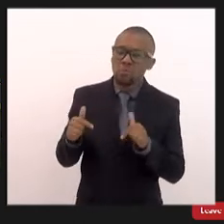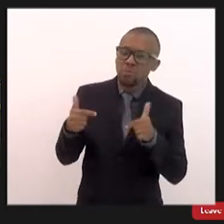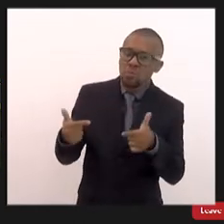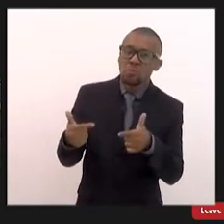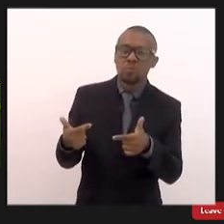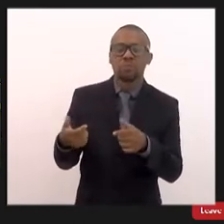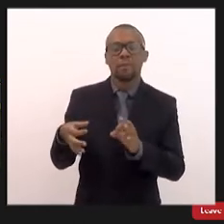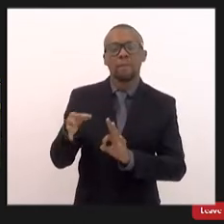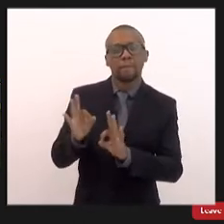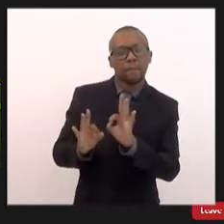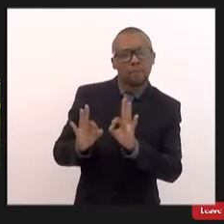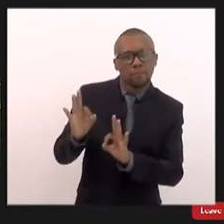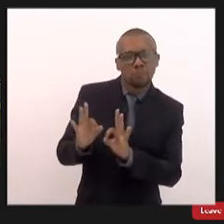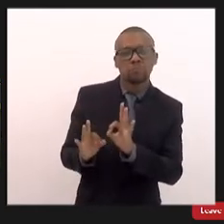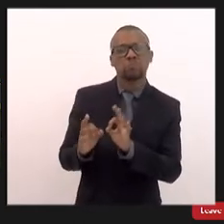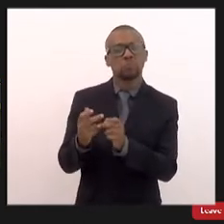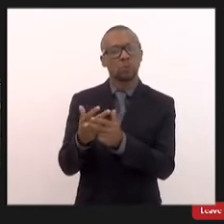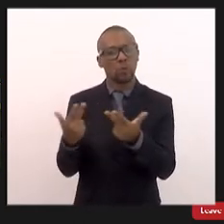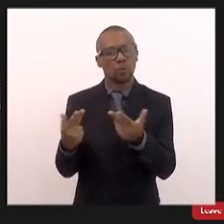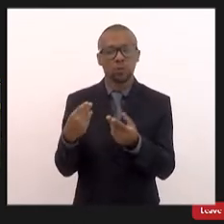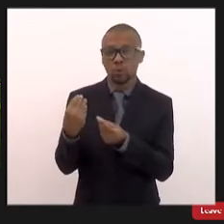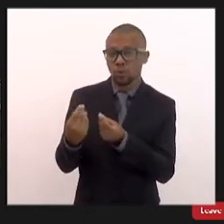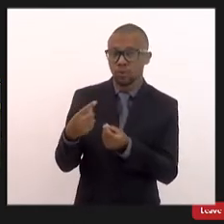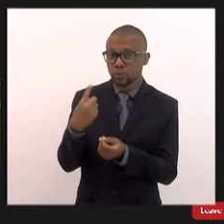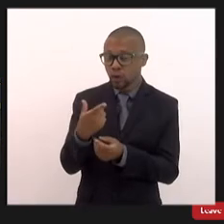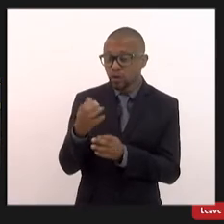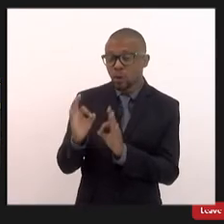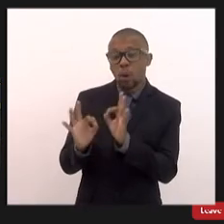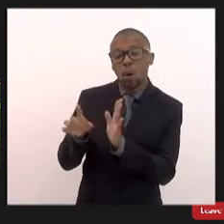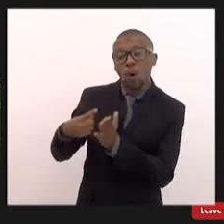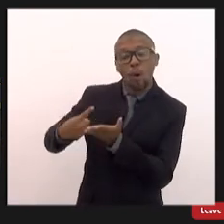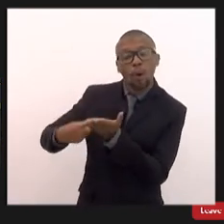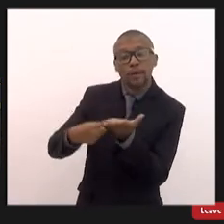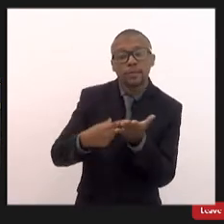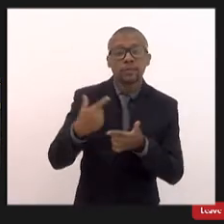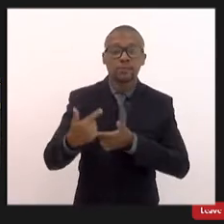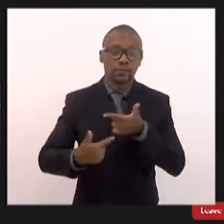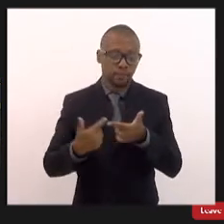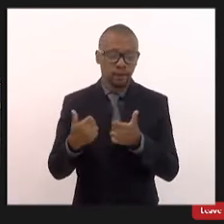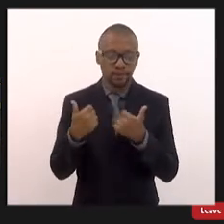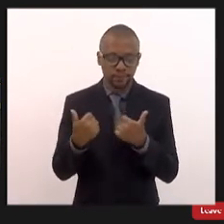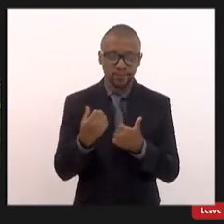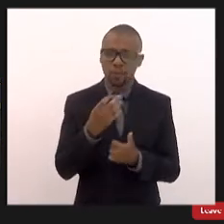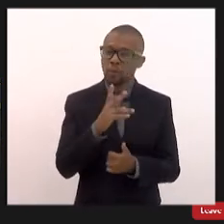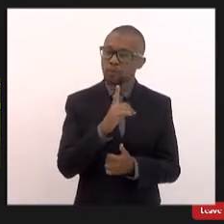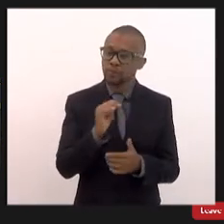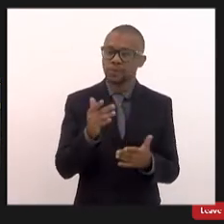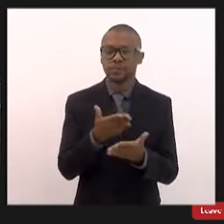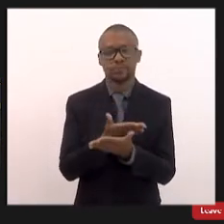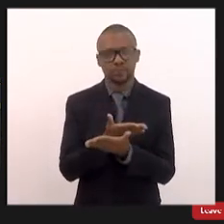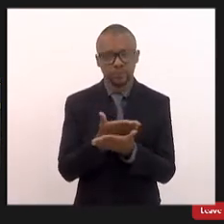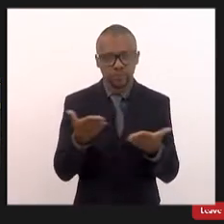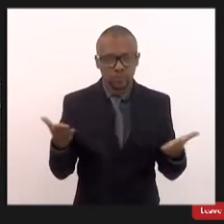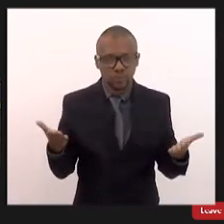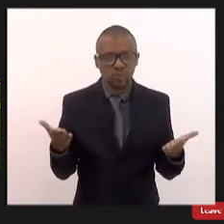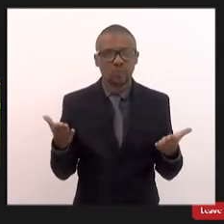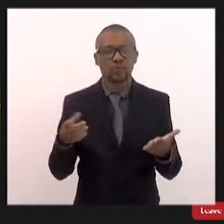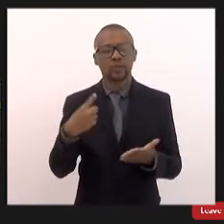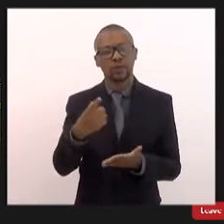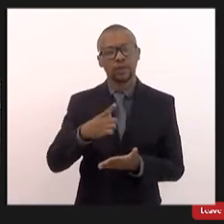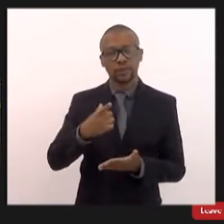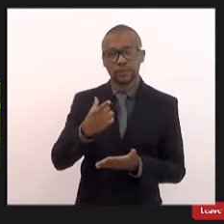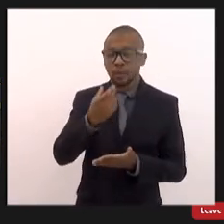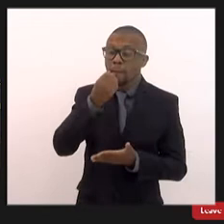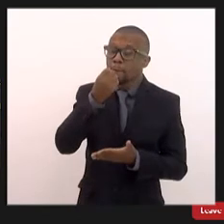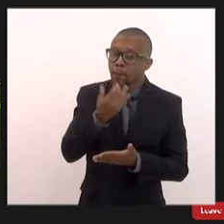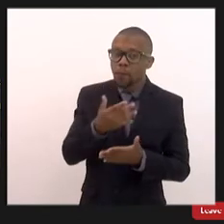associativismo, né, como formas de organização do trabalho. Então, bom dia para todas e todos, que a gente tenha uma boa